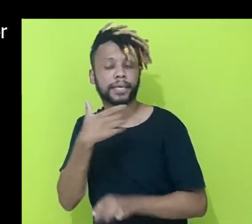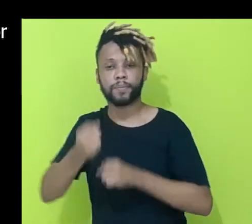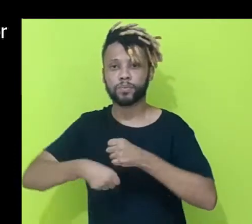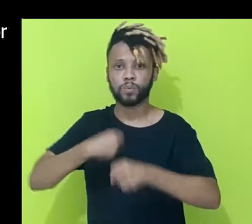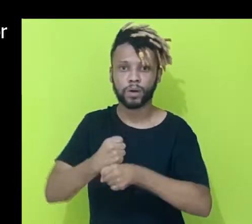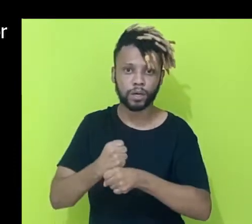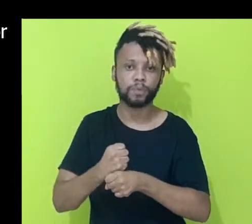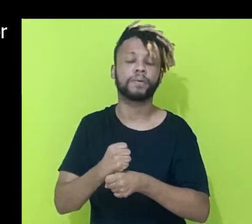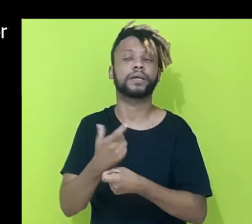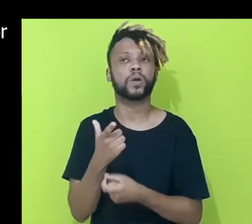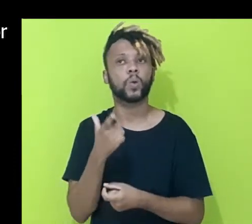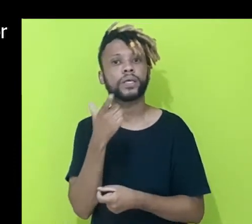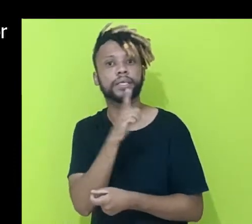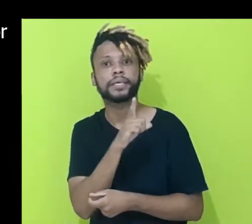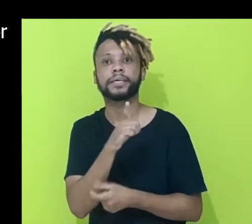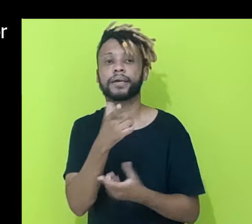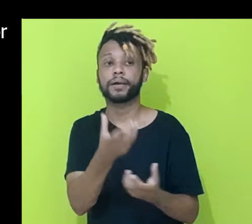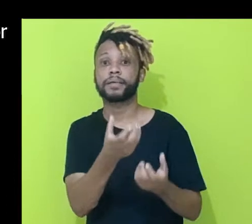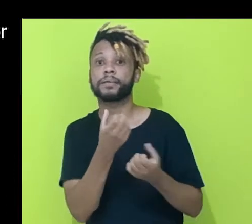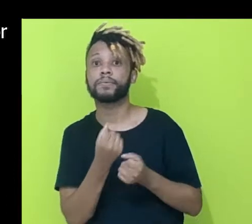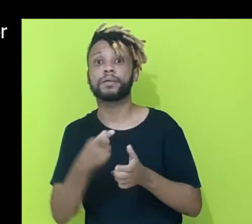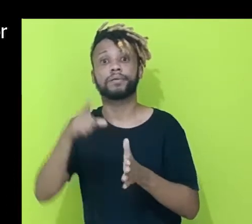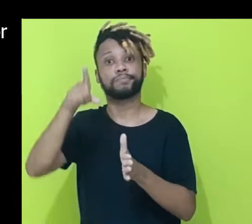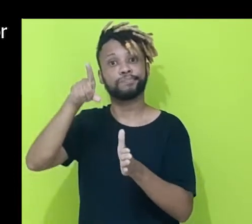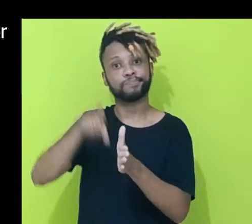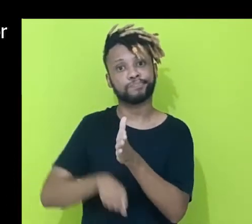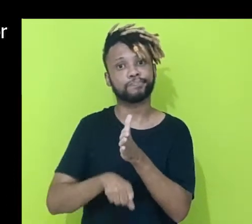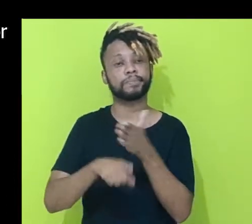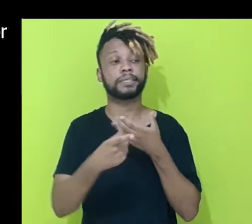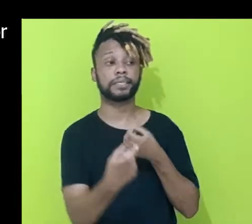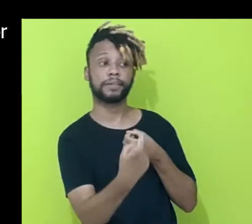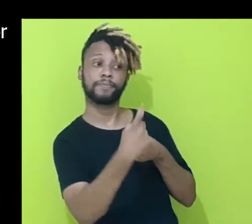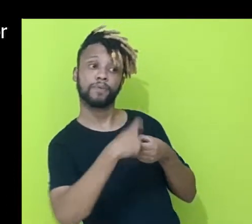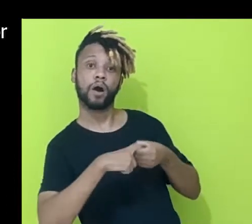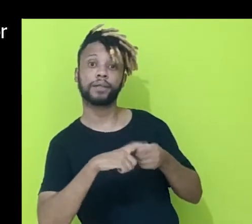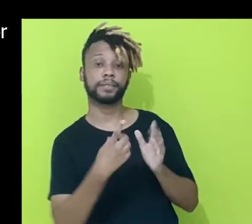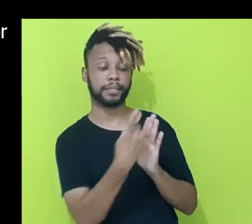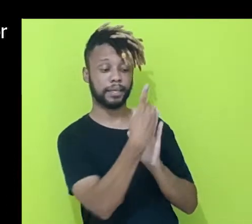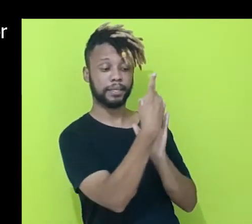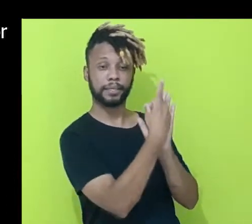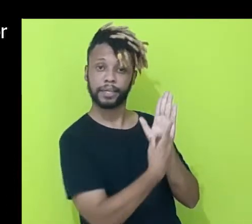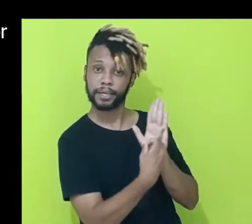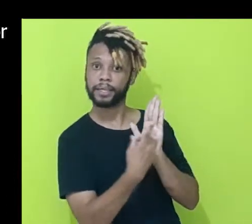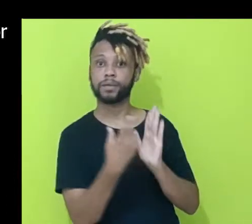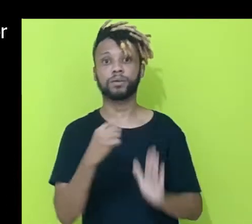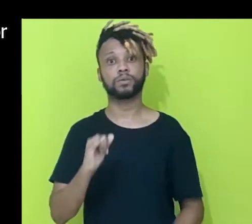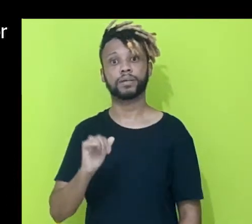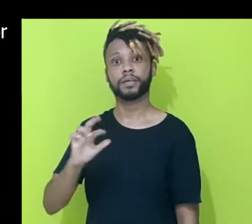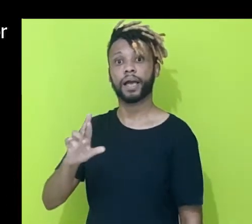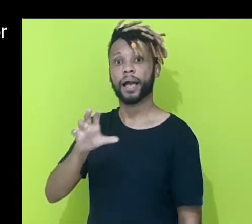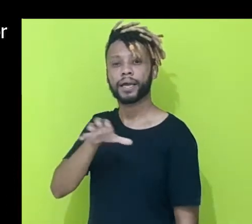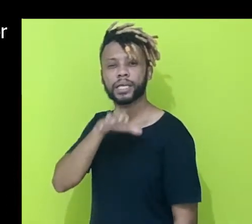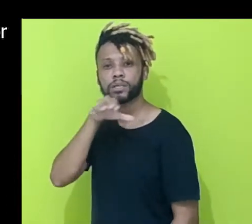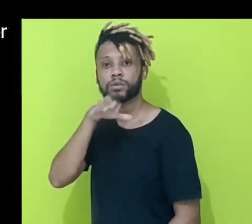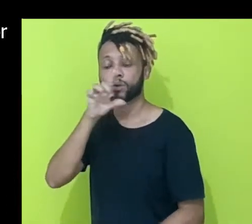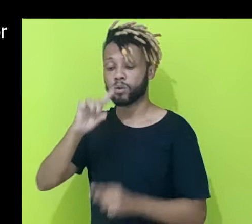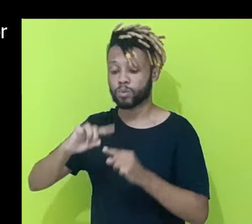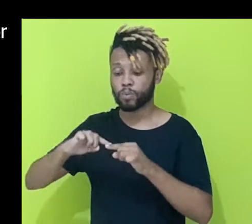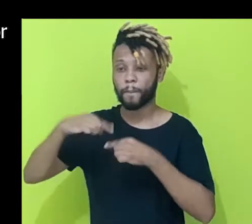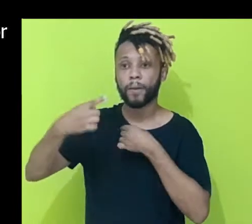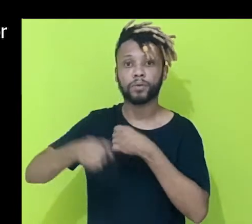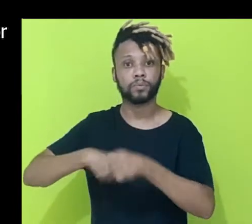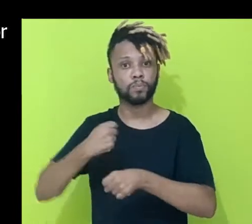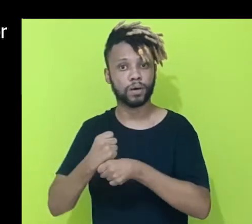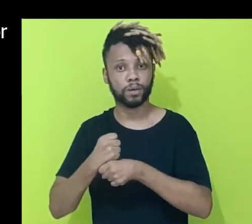receber a isenção, né, ser restituído na declaração de imposto de renda do ano seguinte, tá? Esse depósito é feito